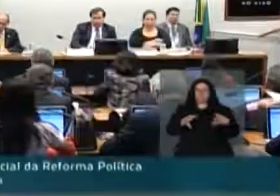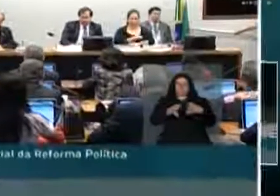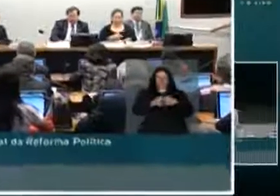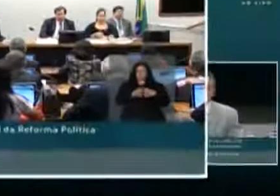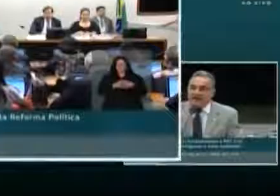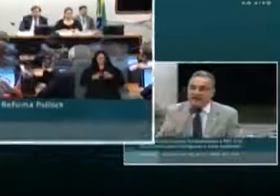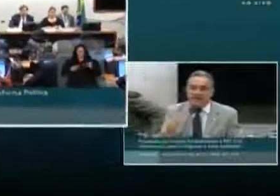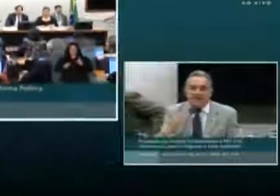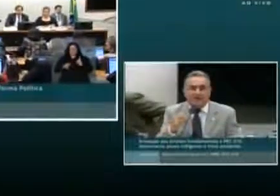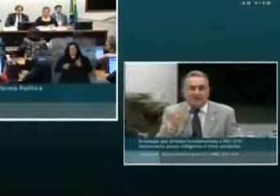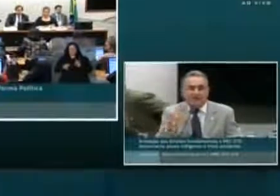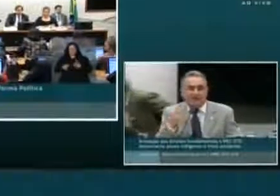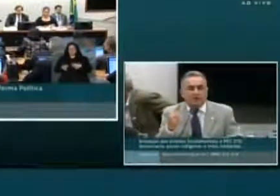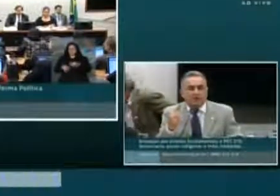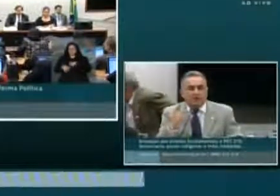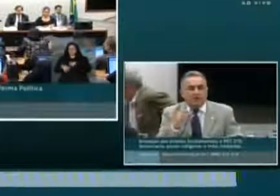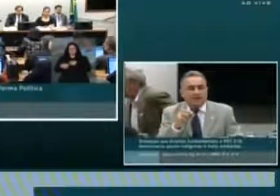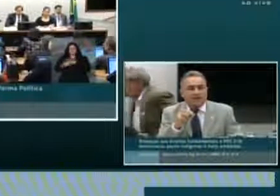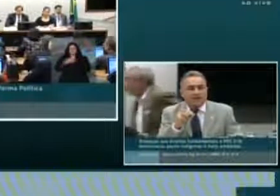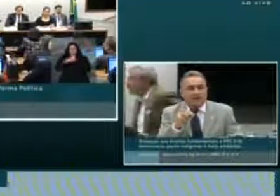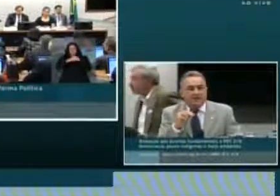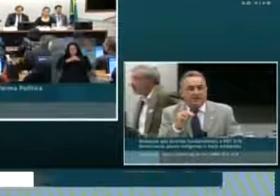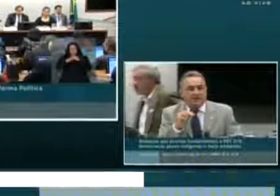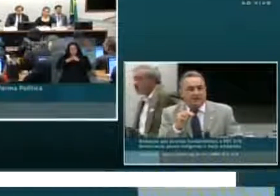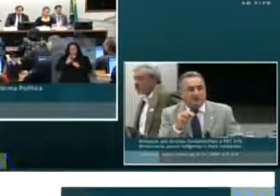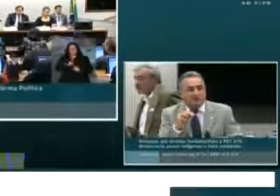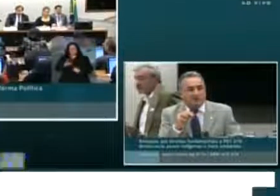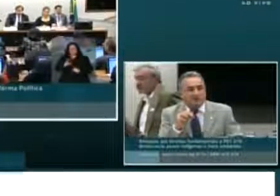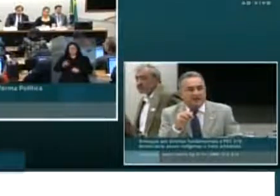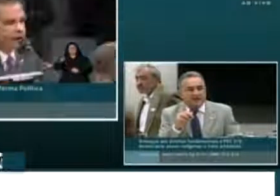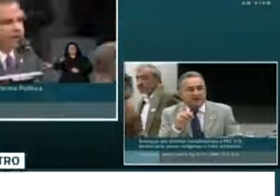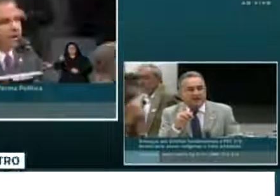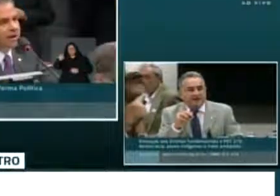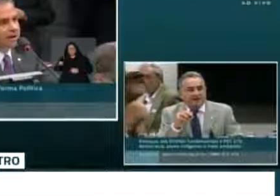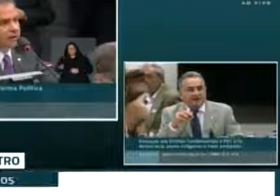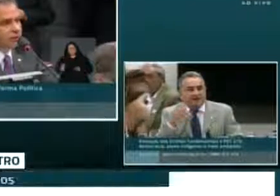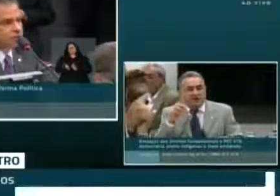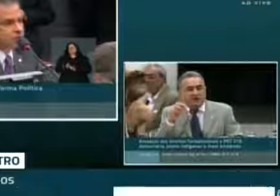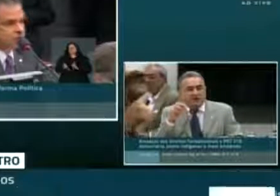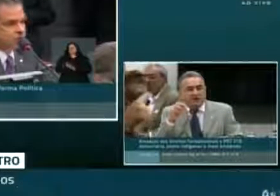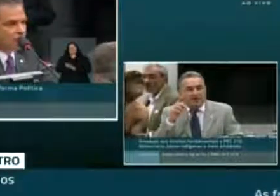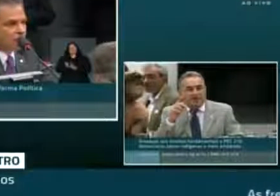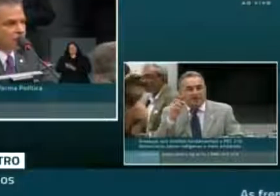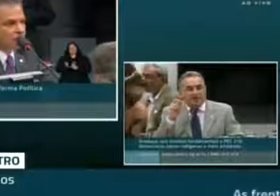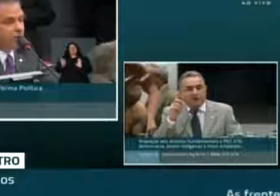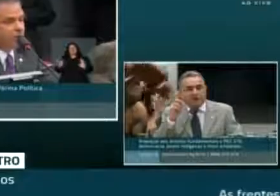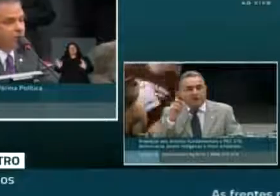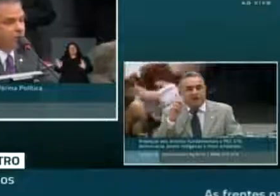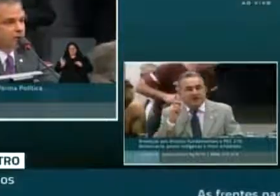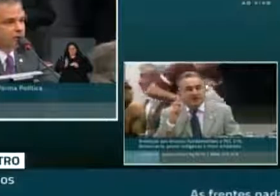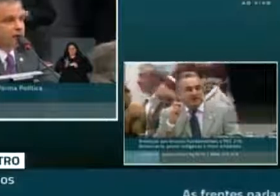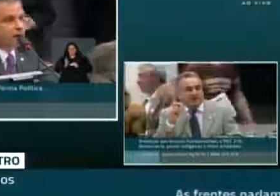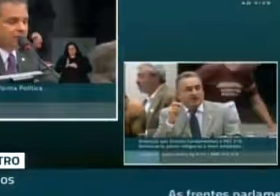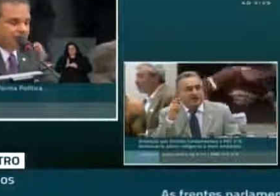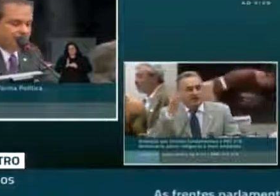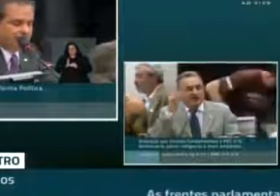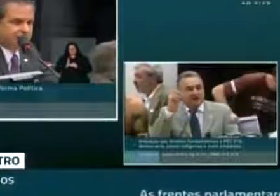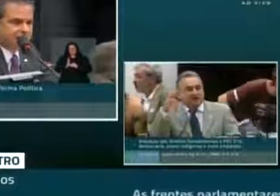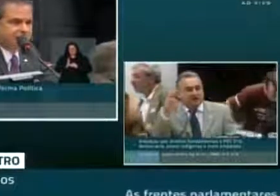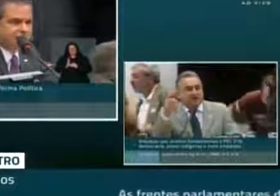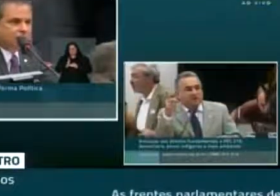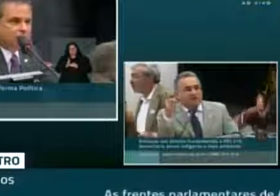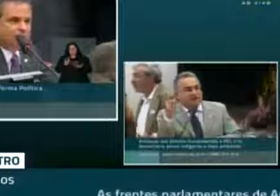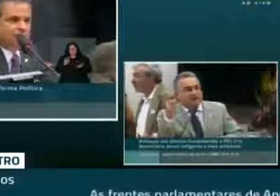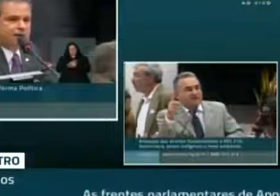fosse o sentimento majoritário dessa comissão. E o fez até esses últimos episódios, que eu reputo